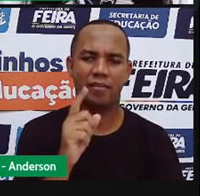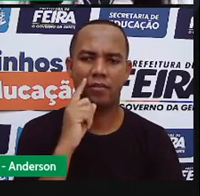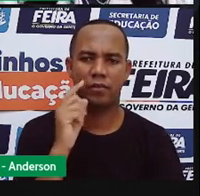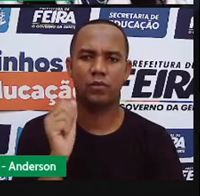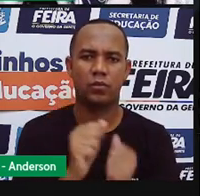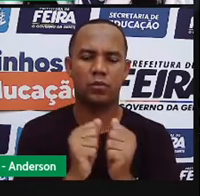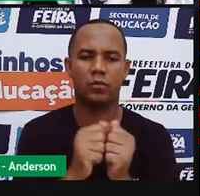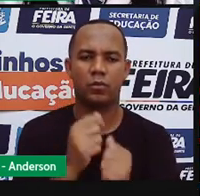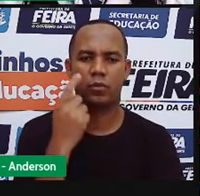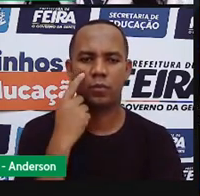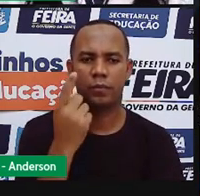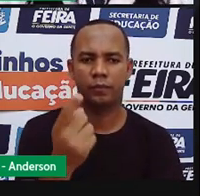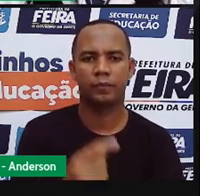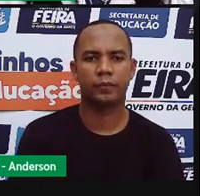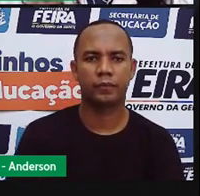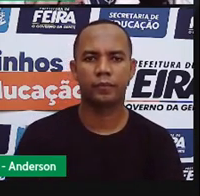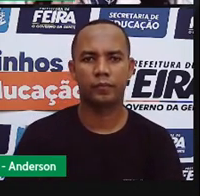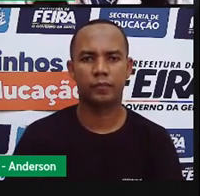Olha só.